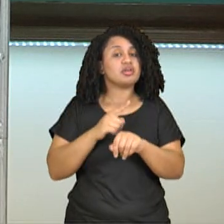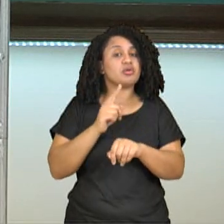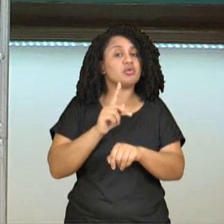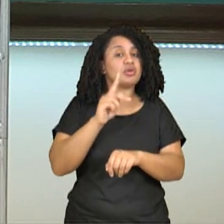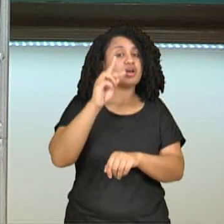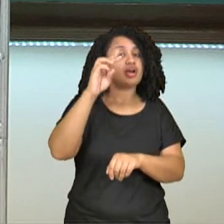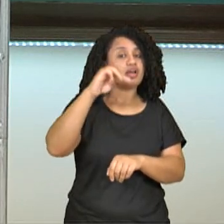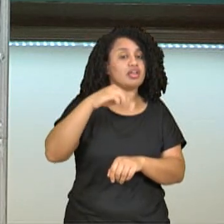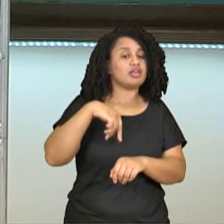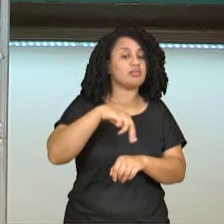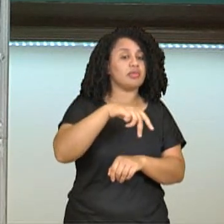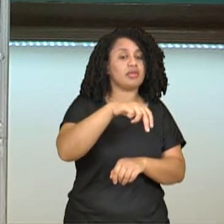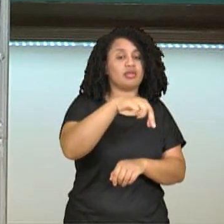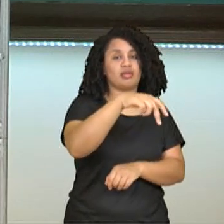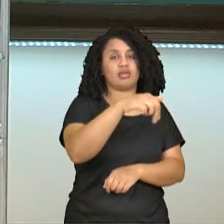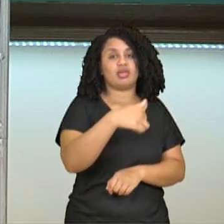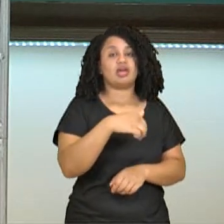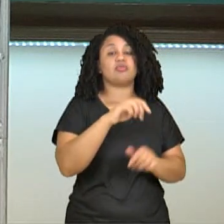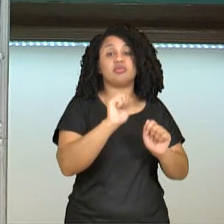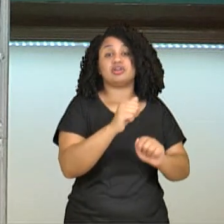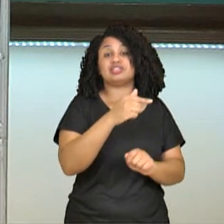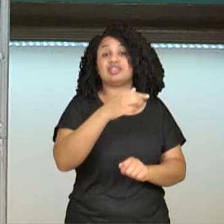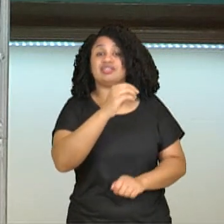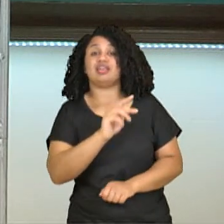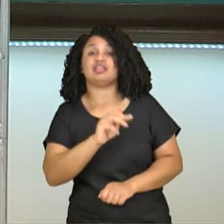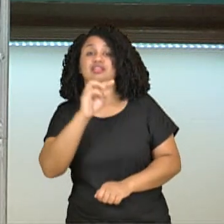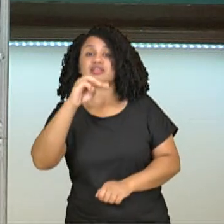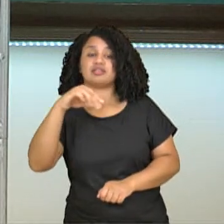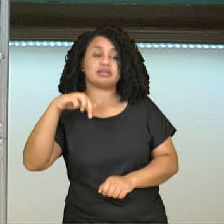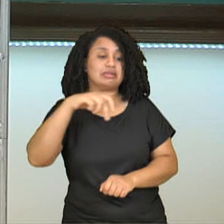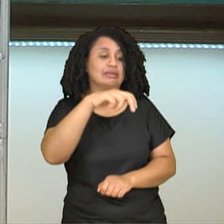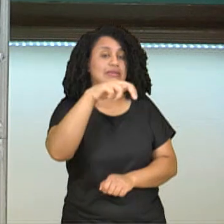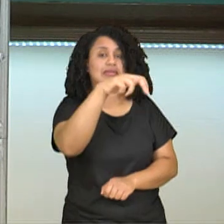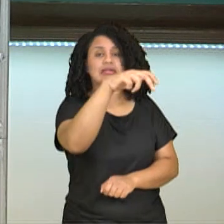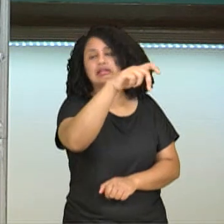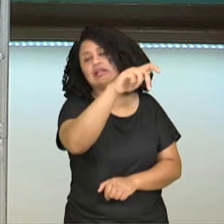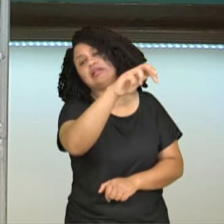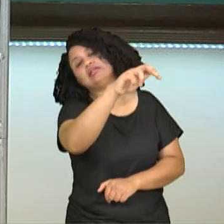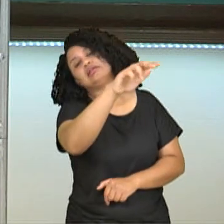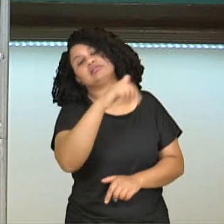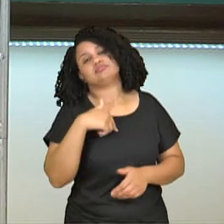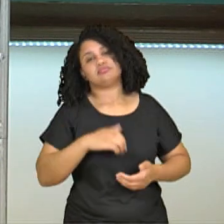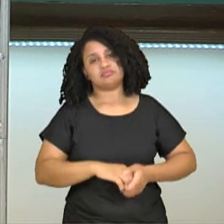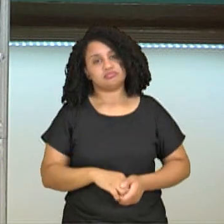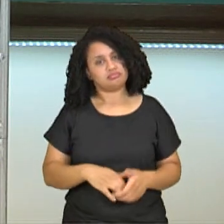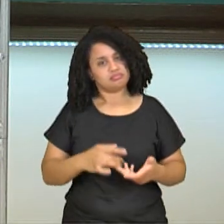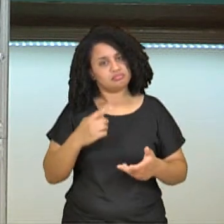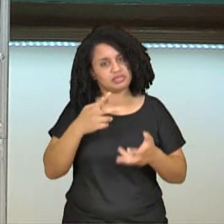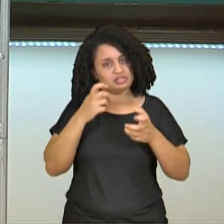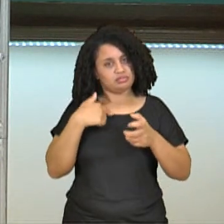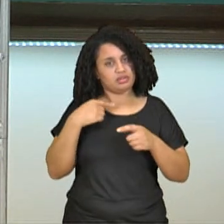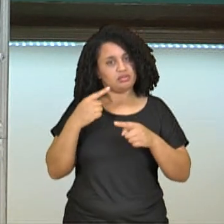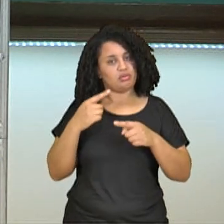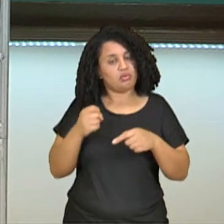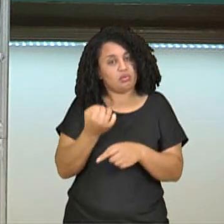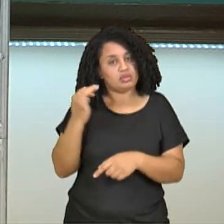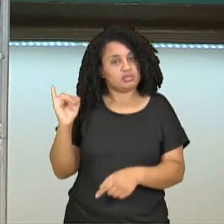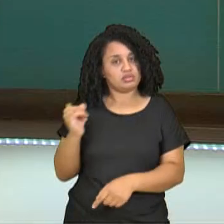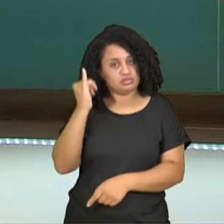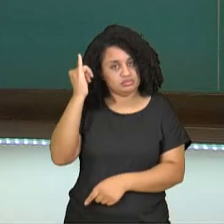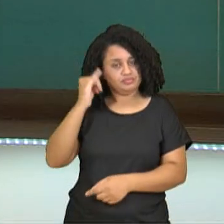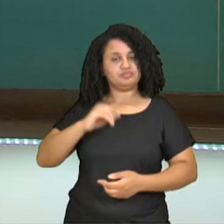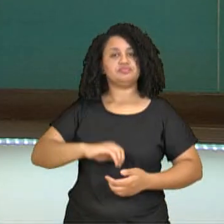ser que você tenha que andar 70 quilômetros. Percebeu a importância do conhecimento da escala cartográfica? Então pensa nisso. E aqui,